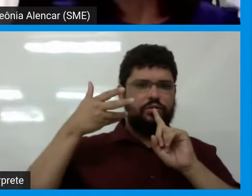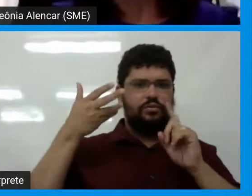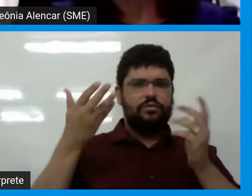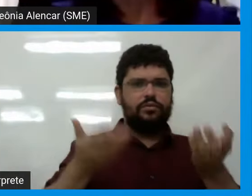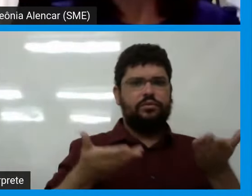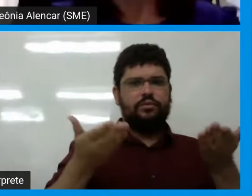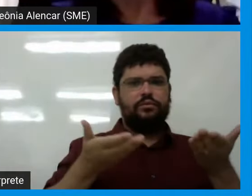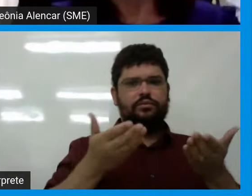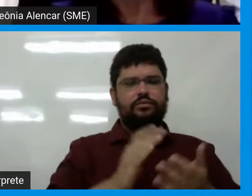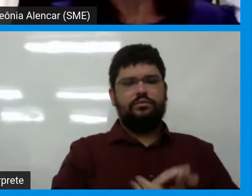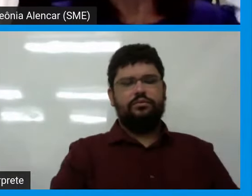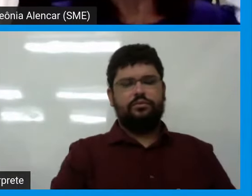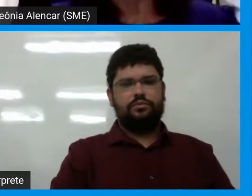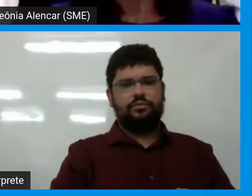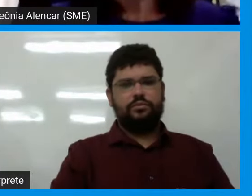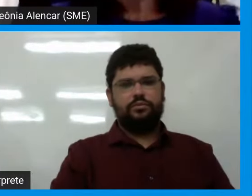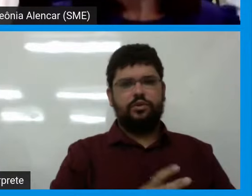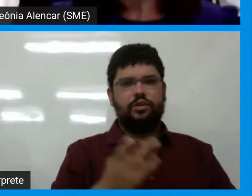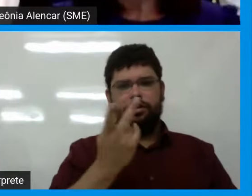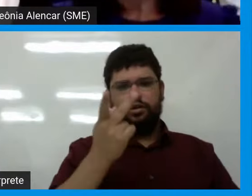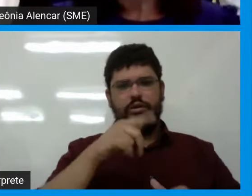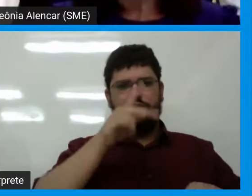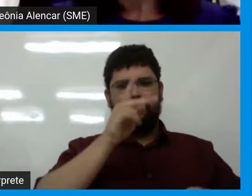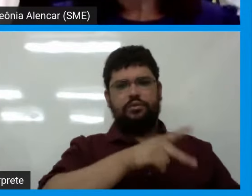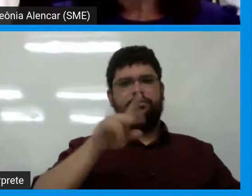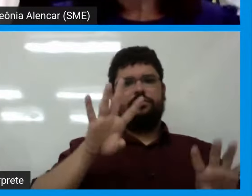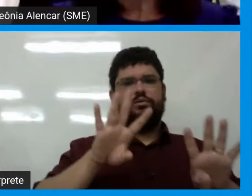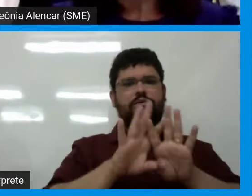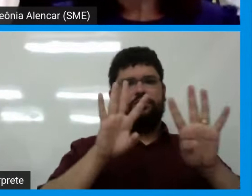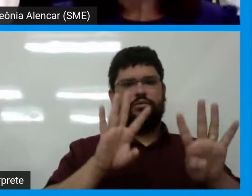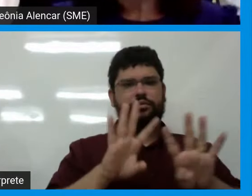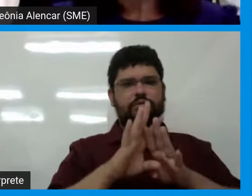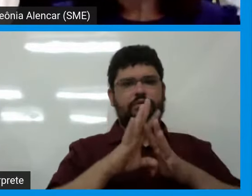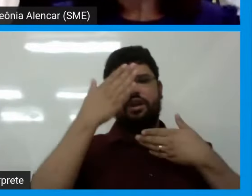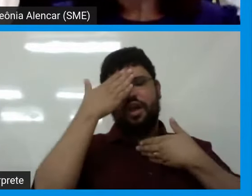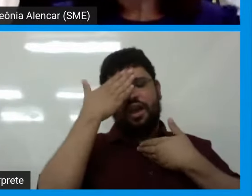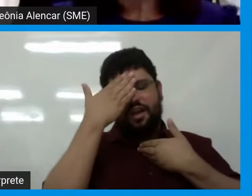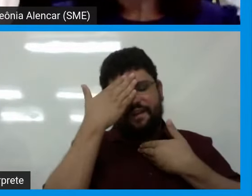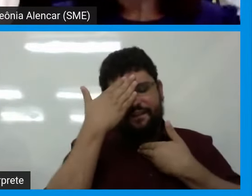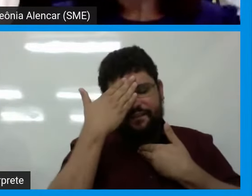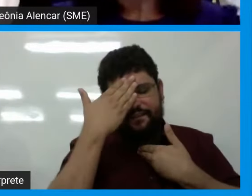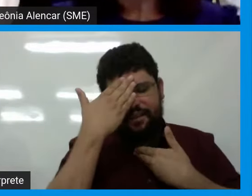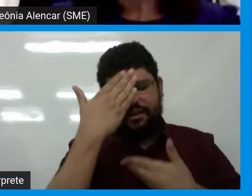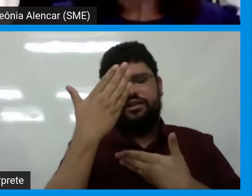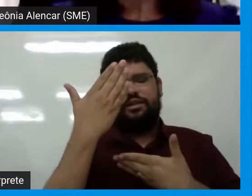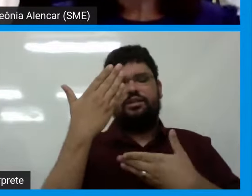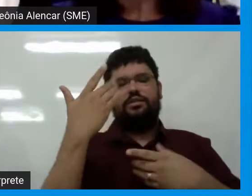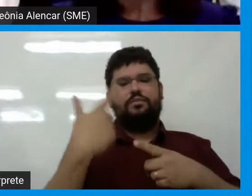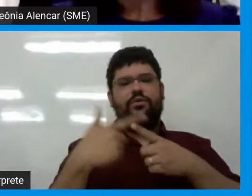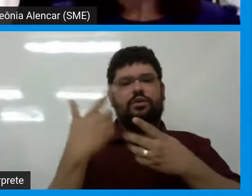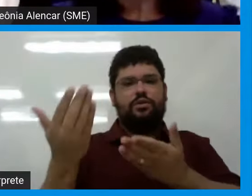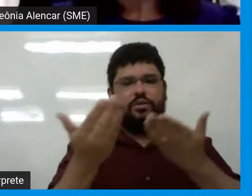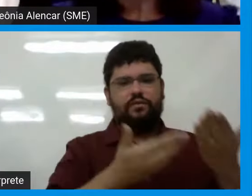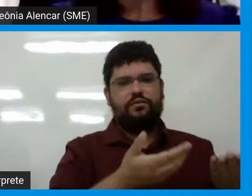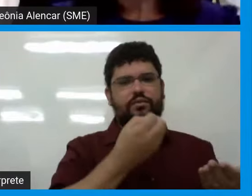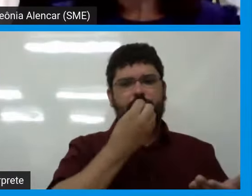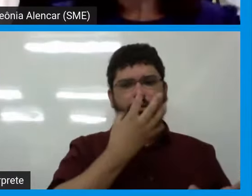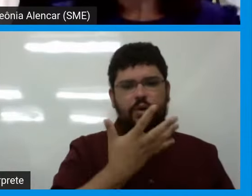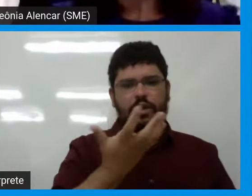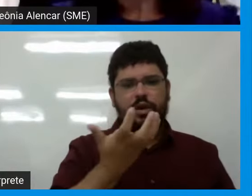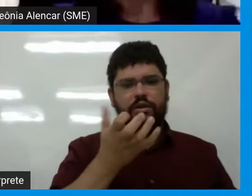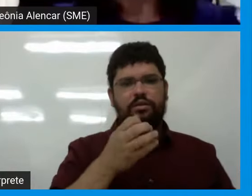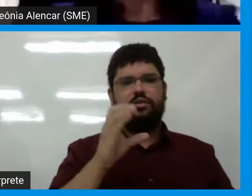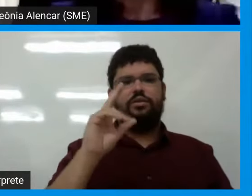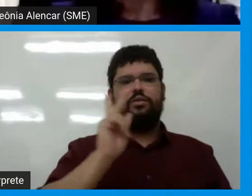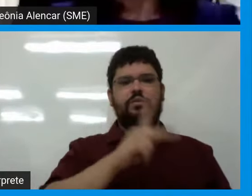hoje, dois colegas professores da UERJ, a quem agradecemos a pronta colaboração. O professor Chico Dantas é um professor